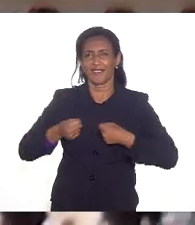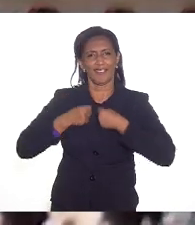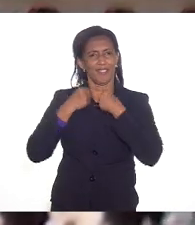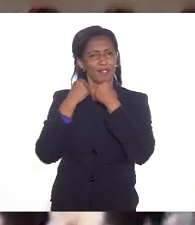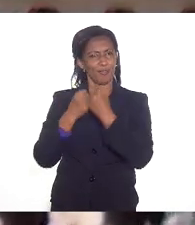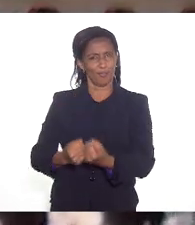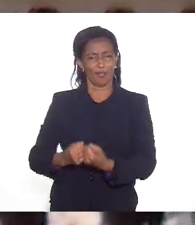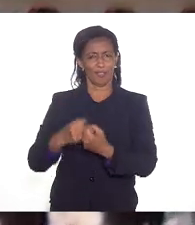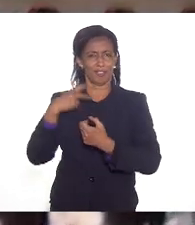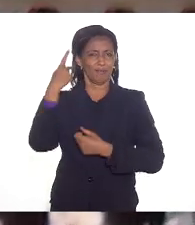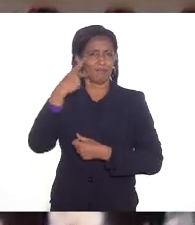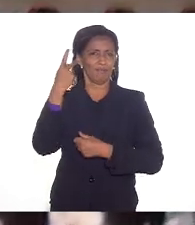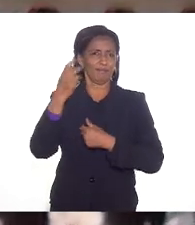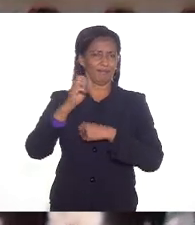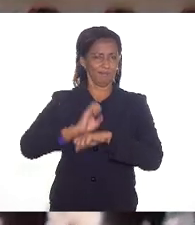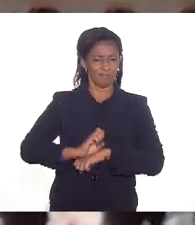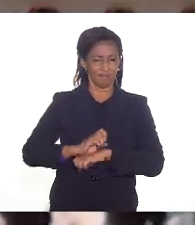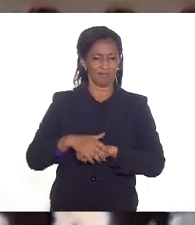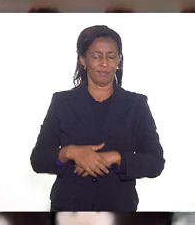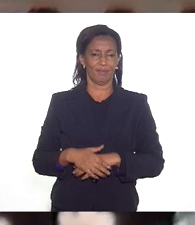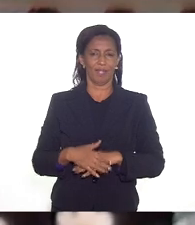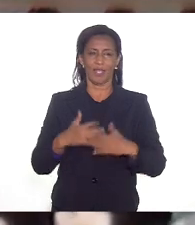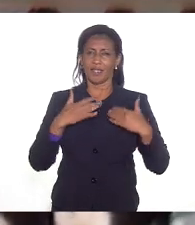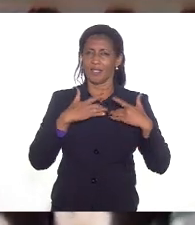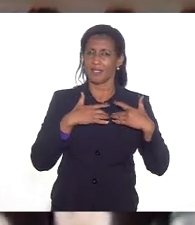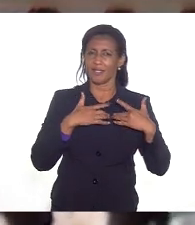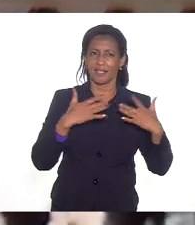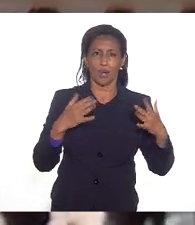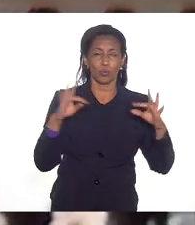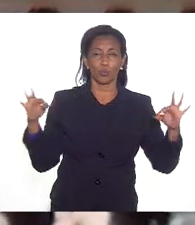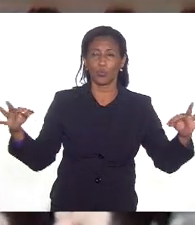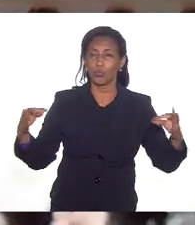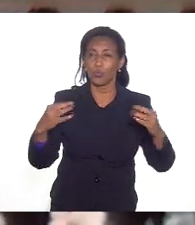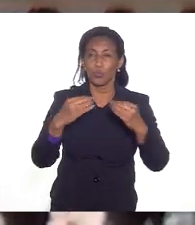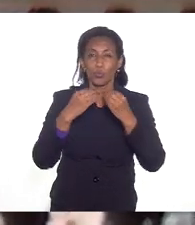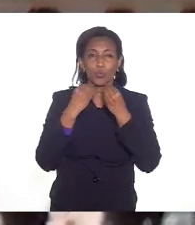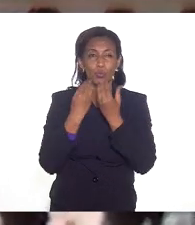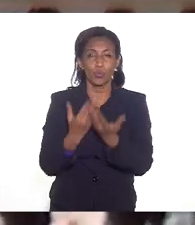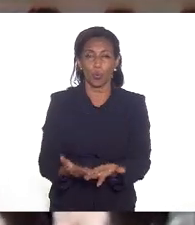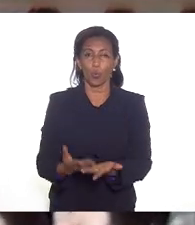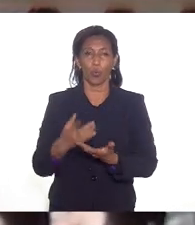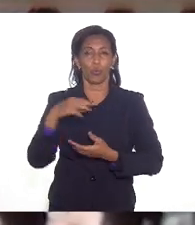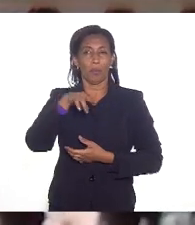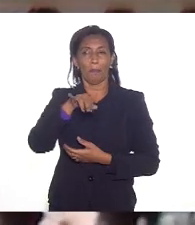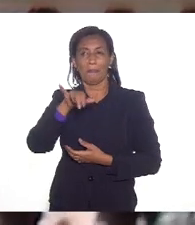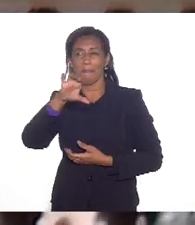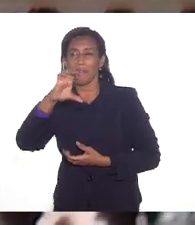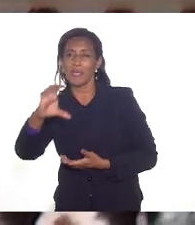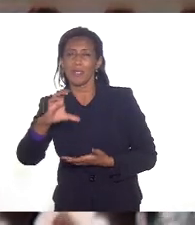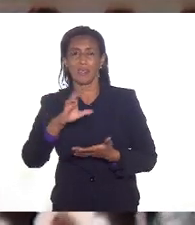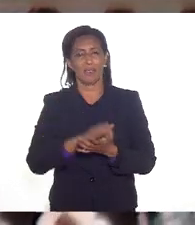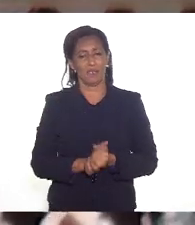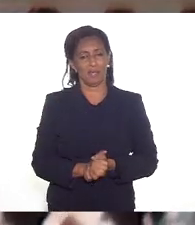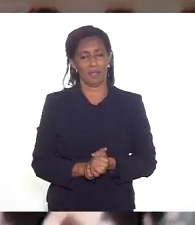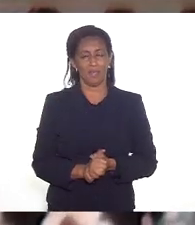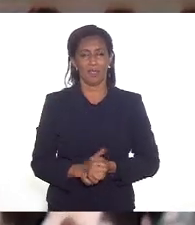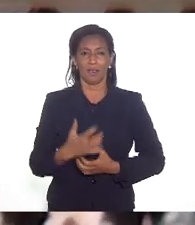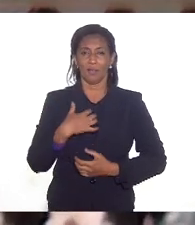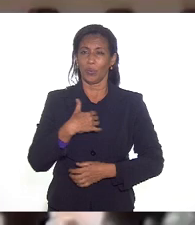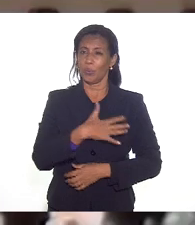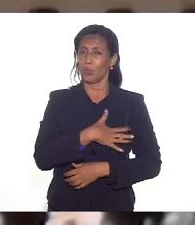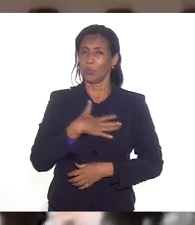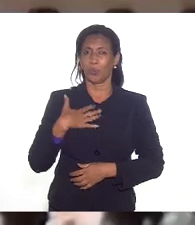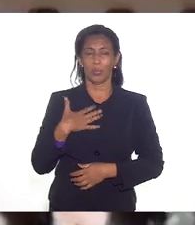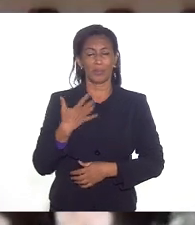para o Parlamento Fluminense Saúdo todos e todas deputado Carlos minc fico